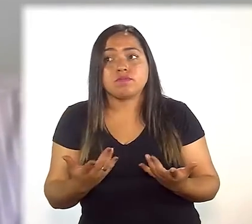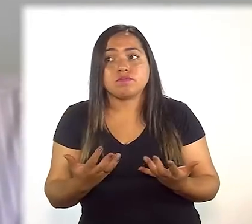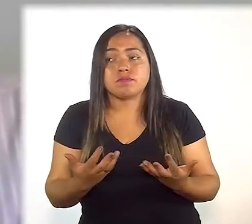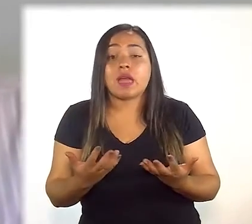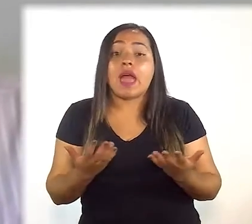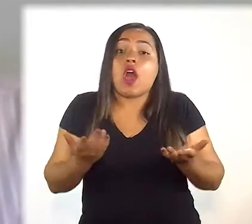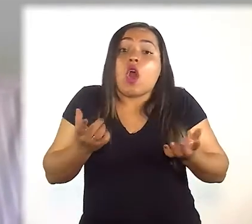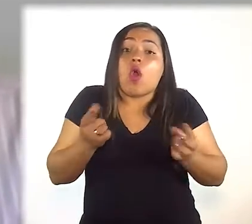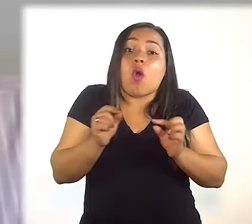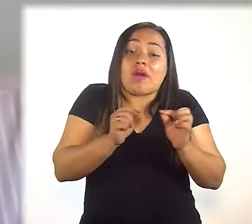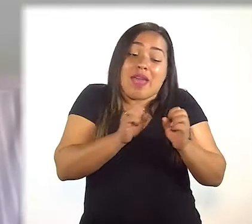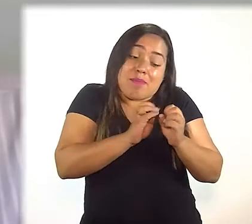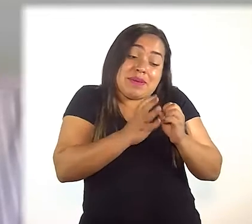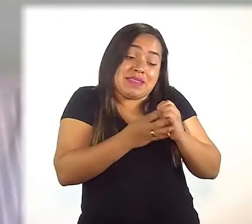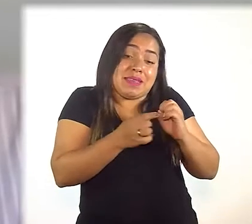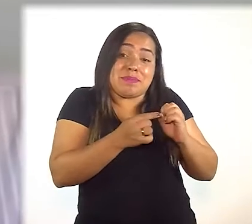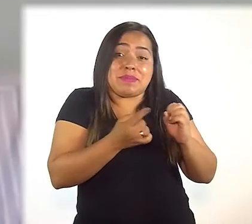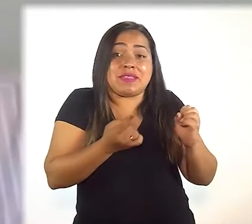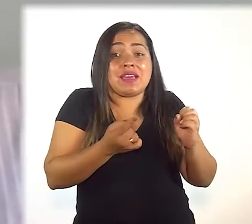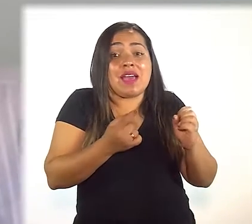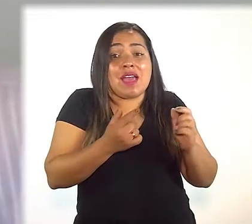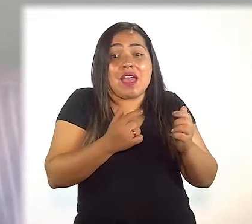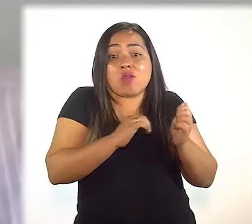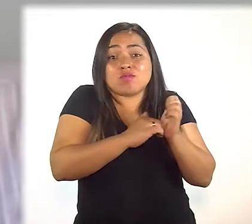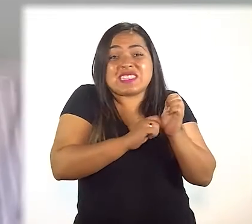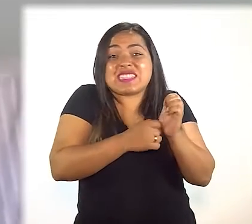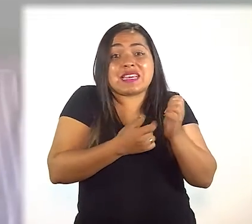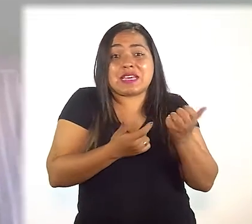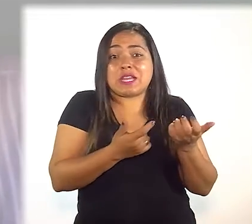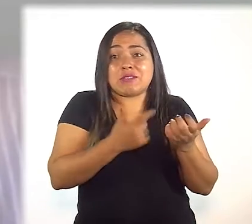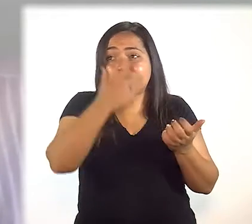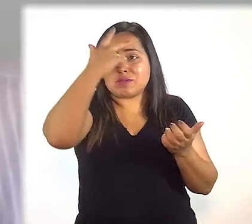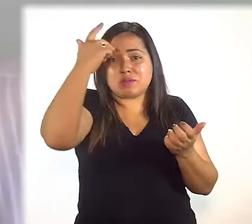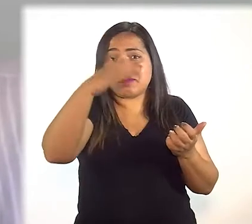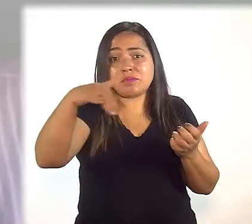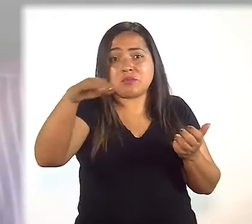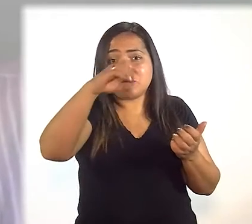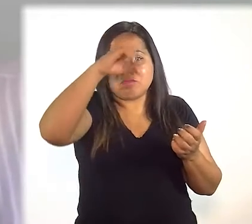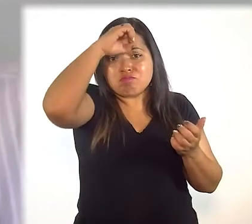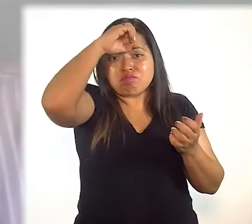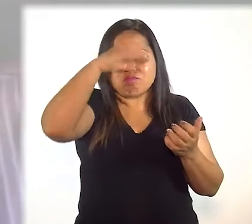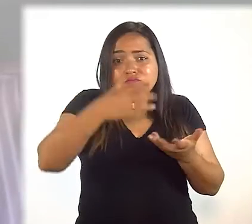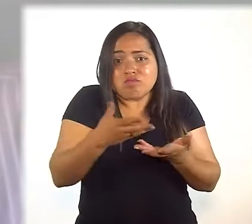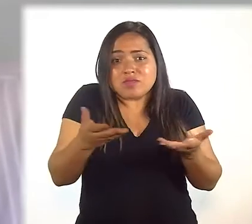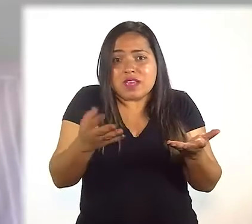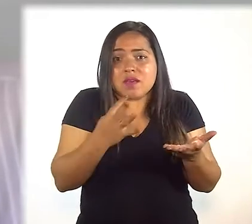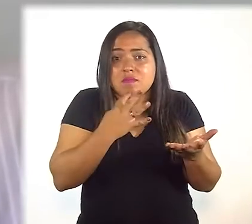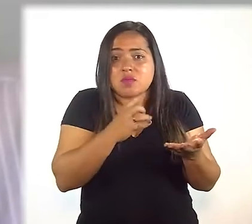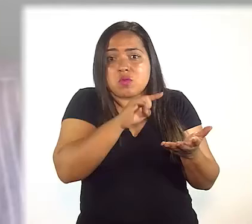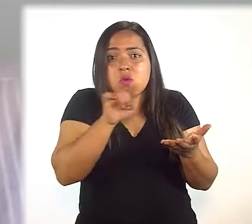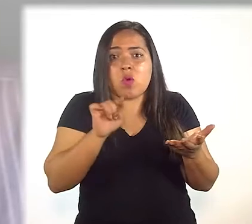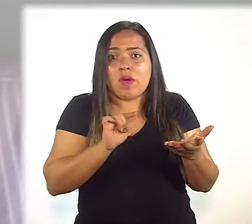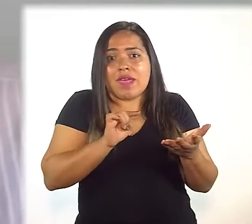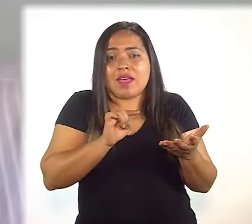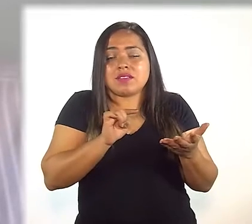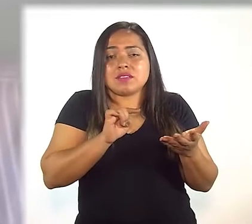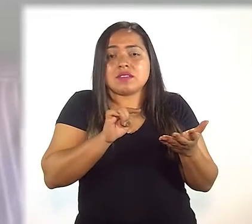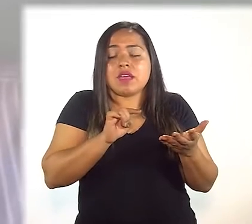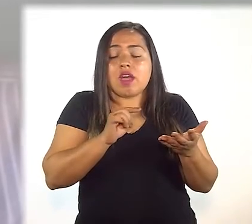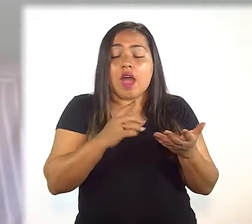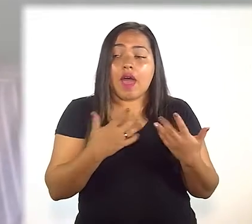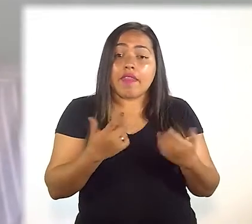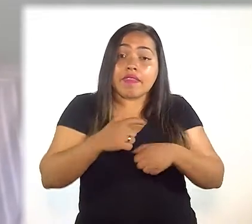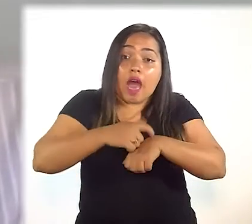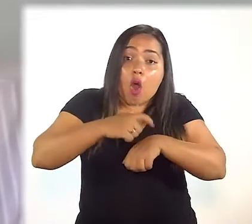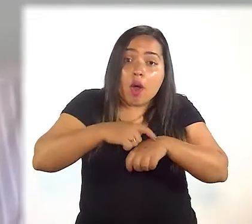pandemia é todo um mistério para todos nós, né? Então, assim, quando